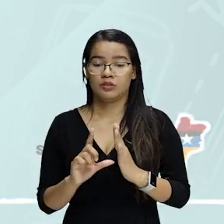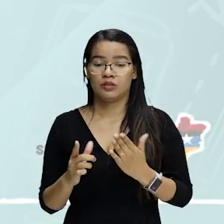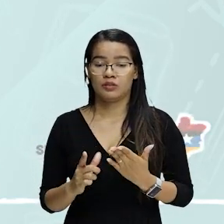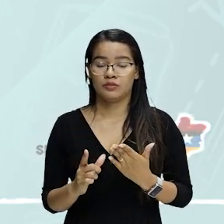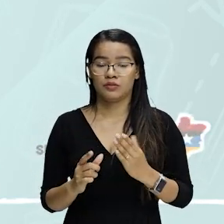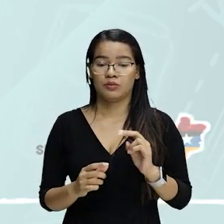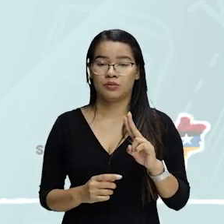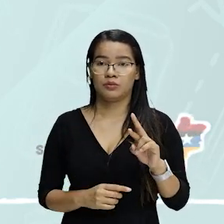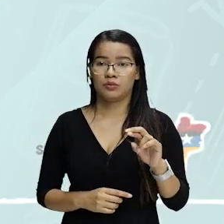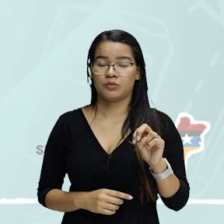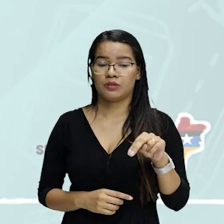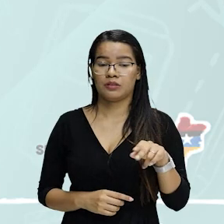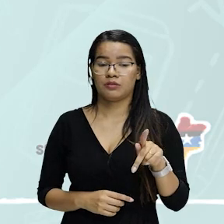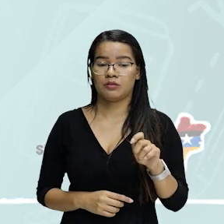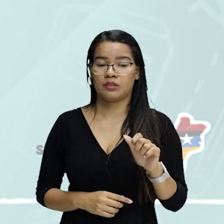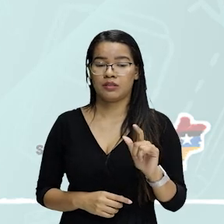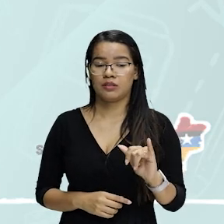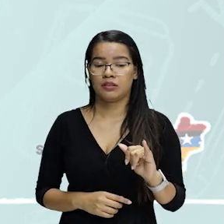Basílio da Gama.